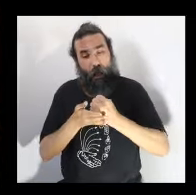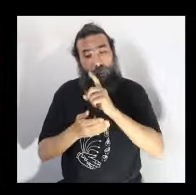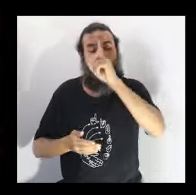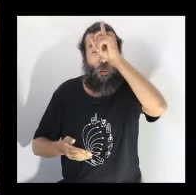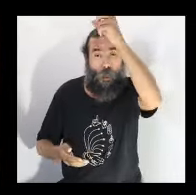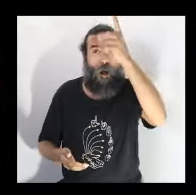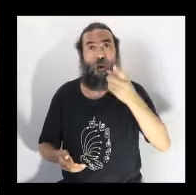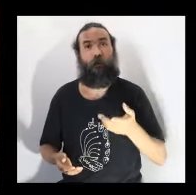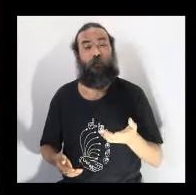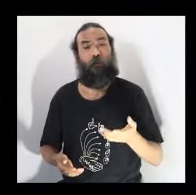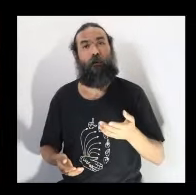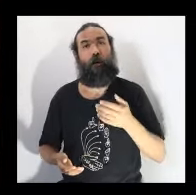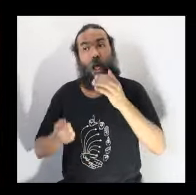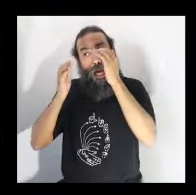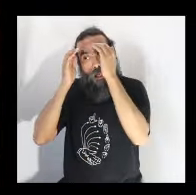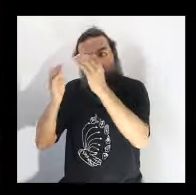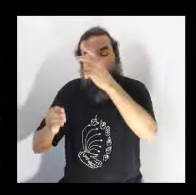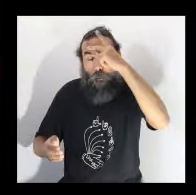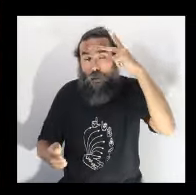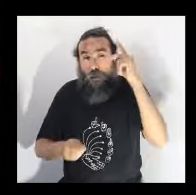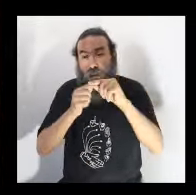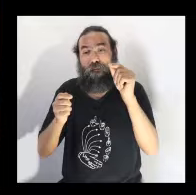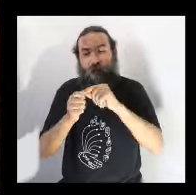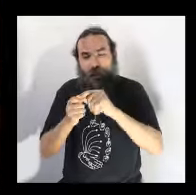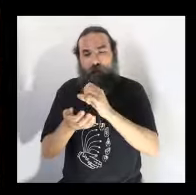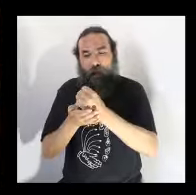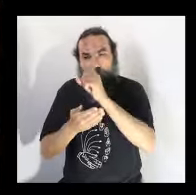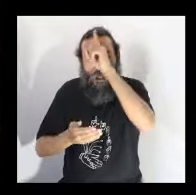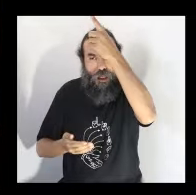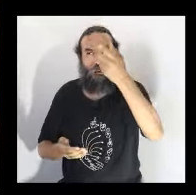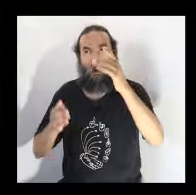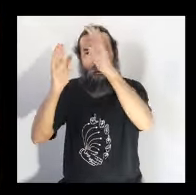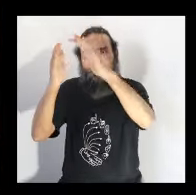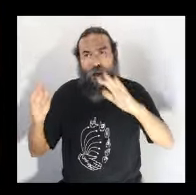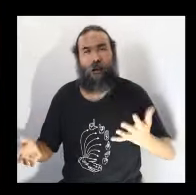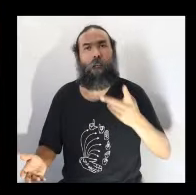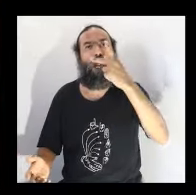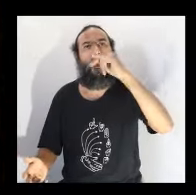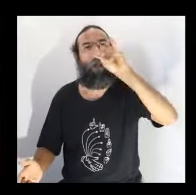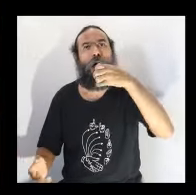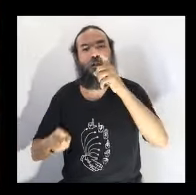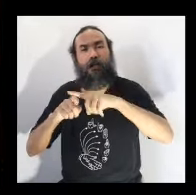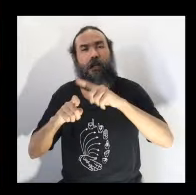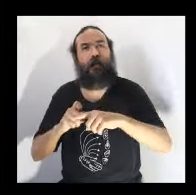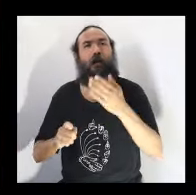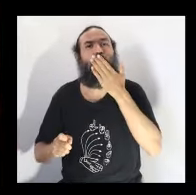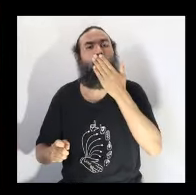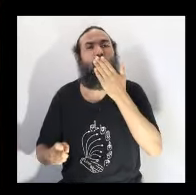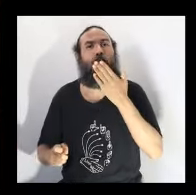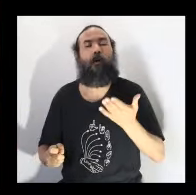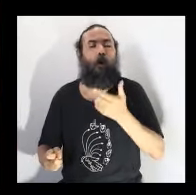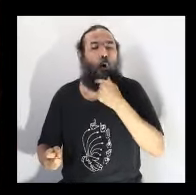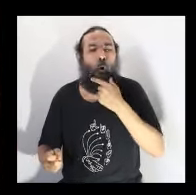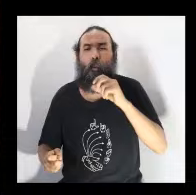natural a preservar o raizeiro a parteira o pajé a curandeira benzedeira seja